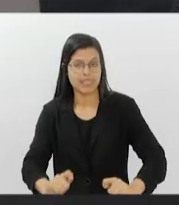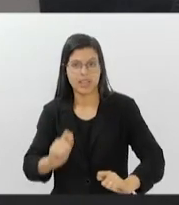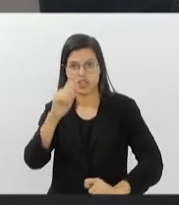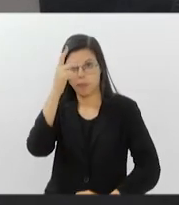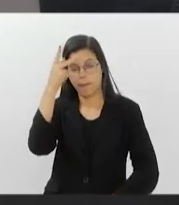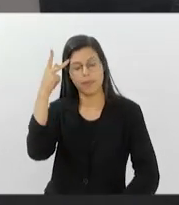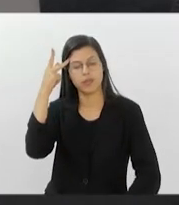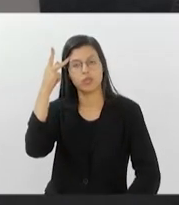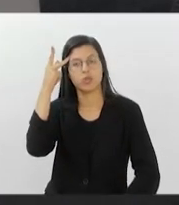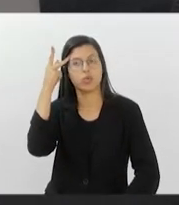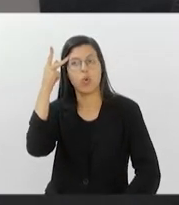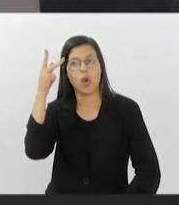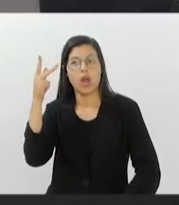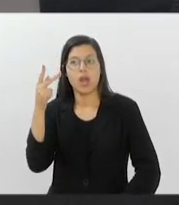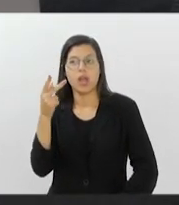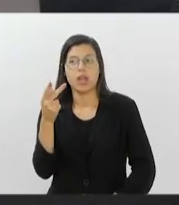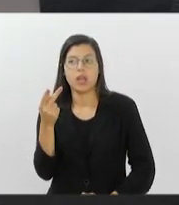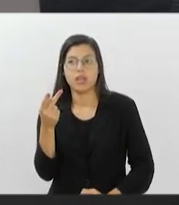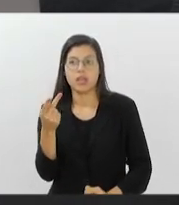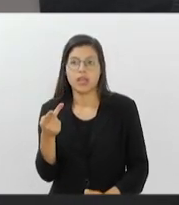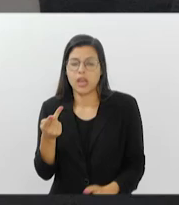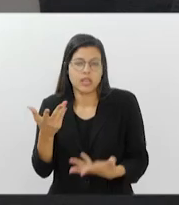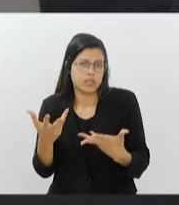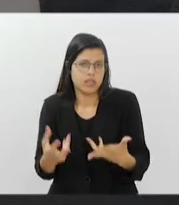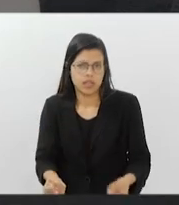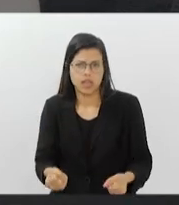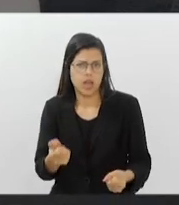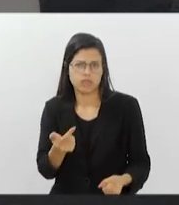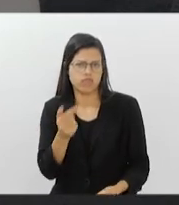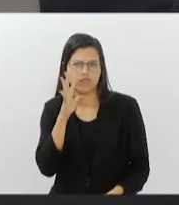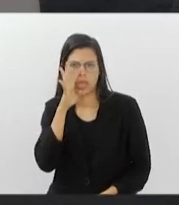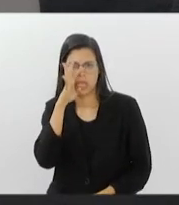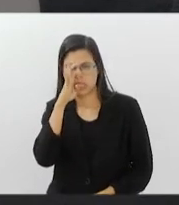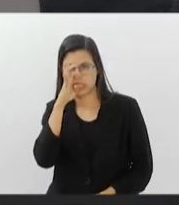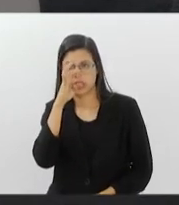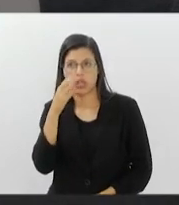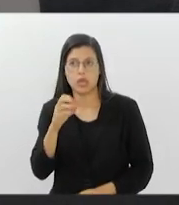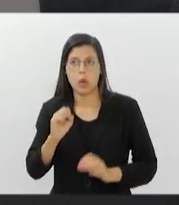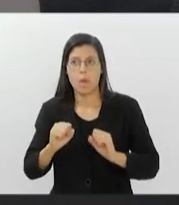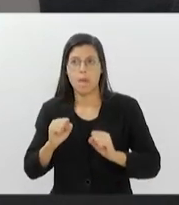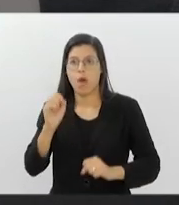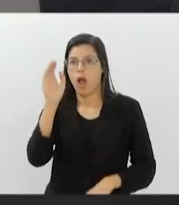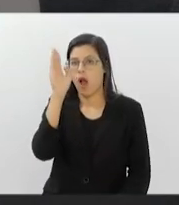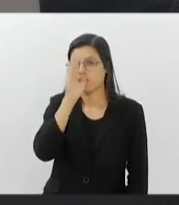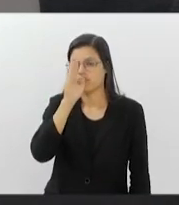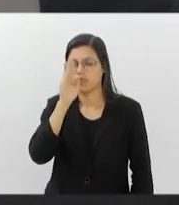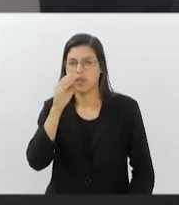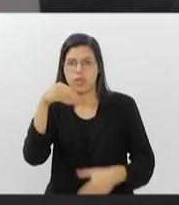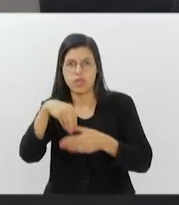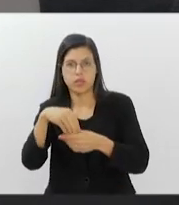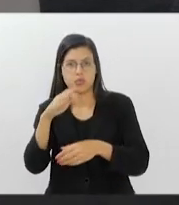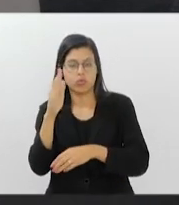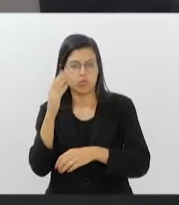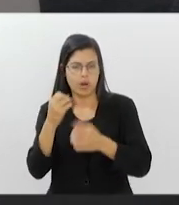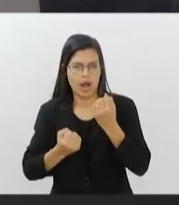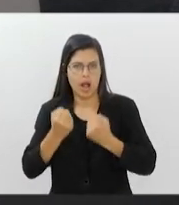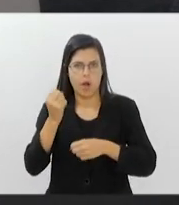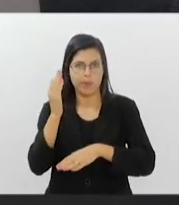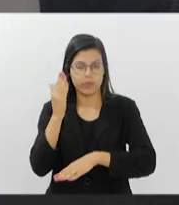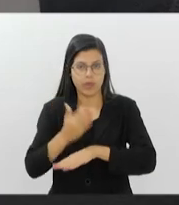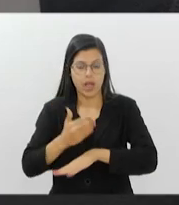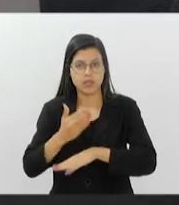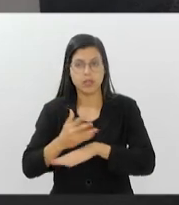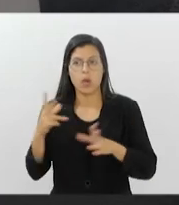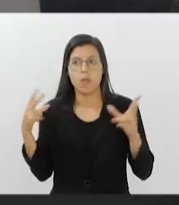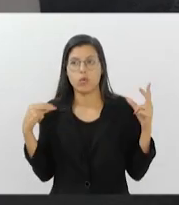não oferecer resistência. Eu posso estar alcoolizado dentro do táxi. O motorista dizer assim, vou levar